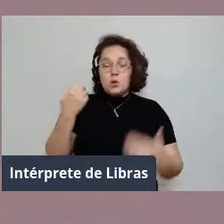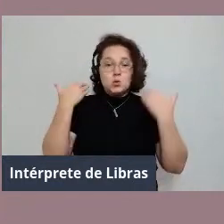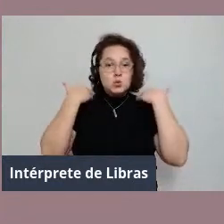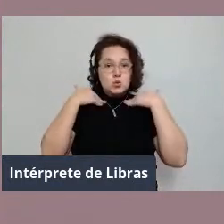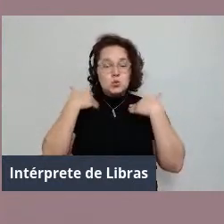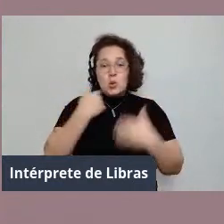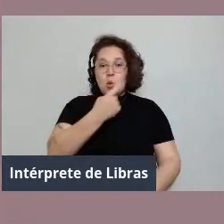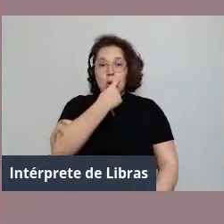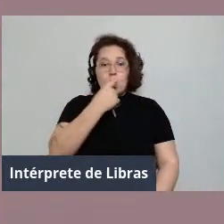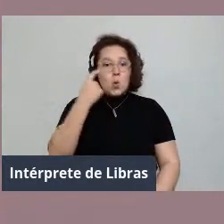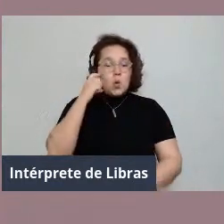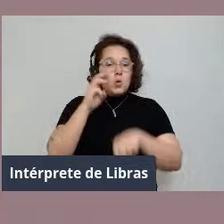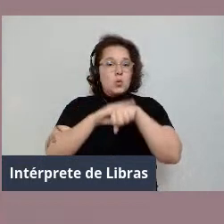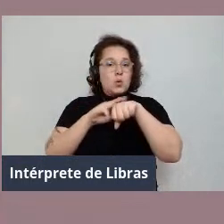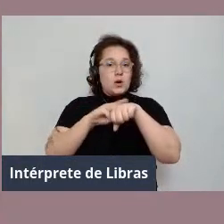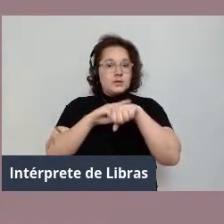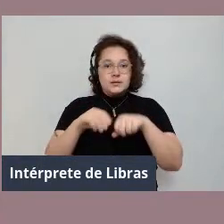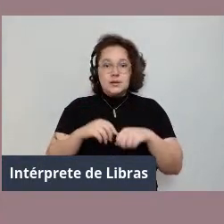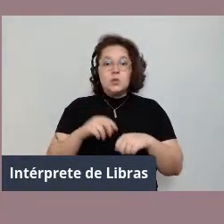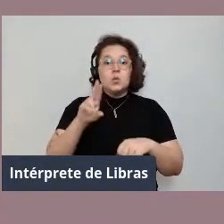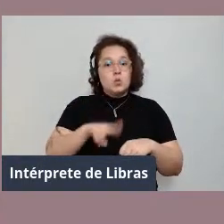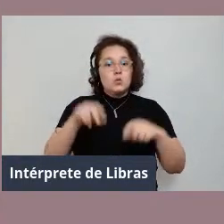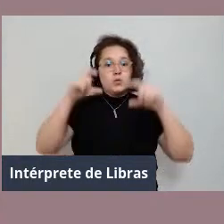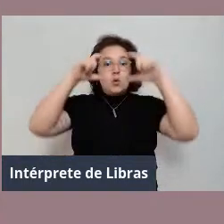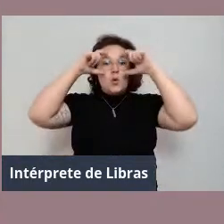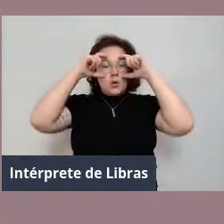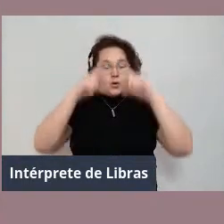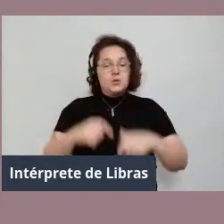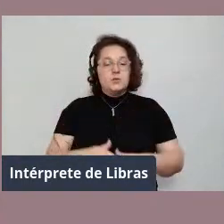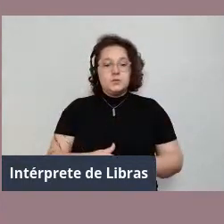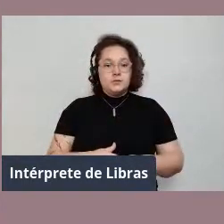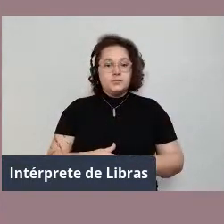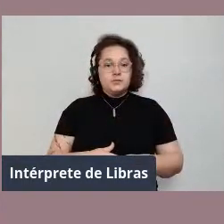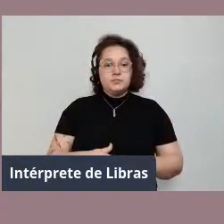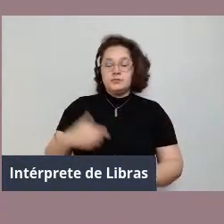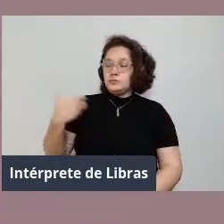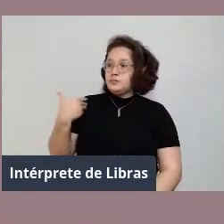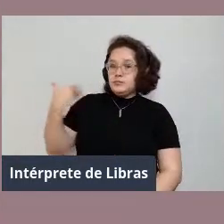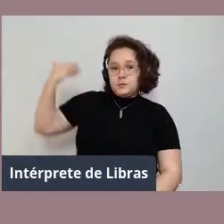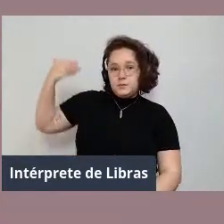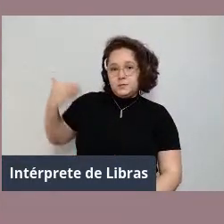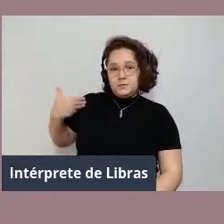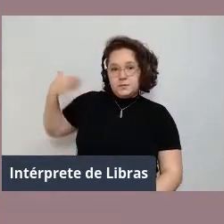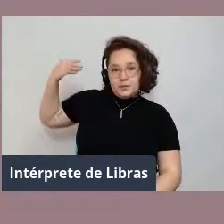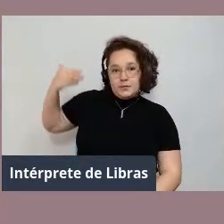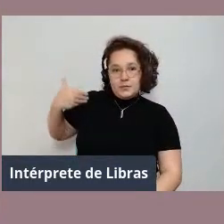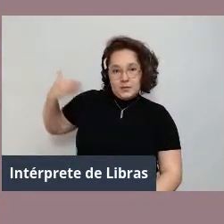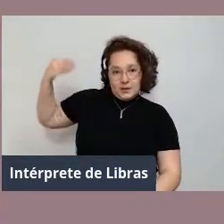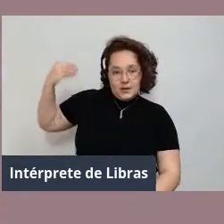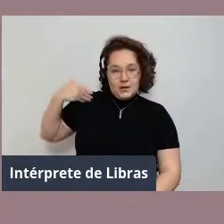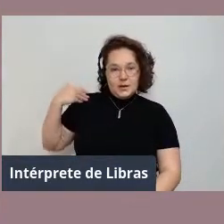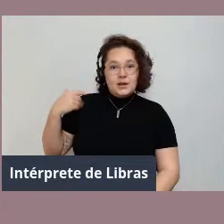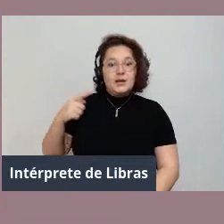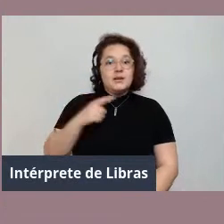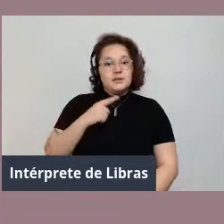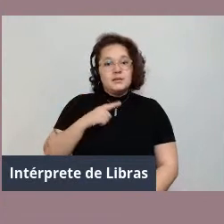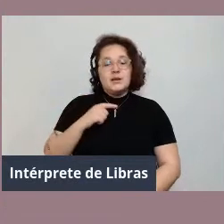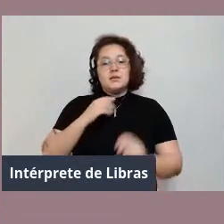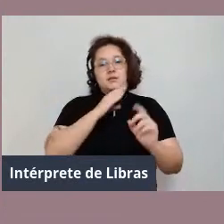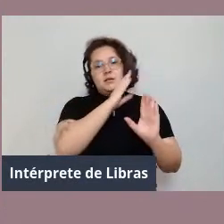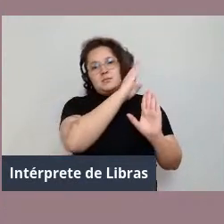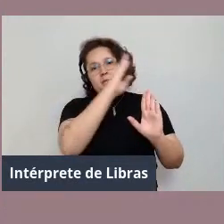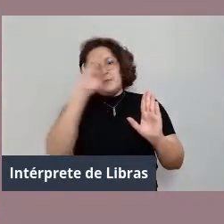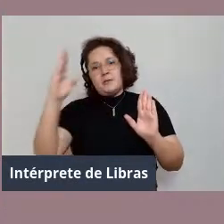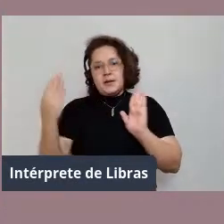castanhos, uso óculos. No fundo de onde eu estou falando estão as minhas estantes